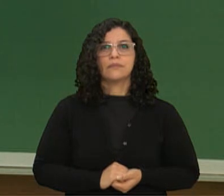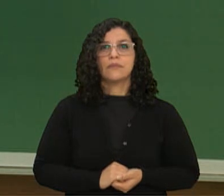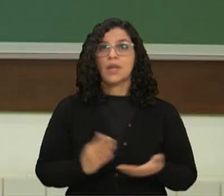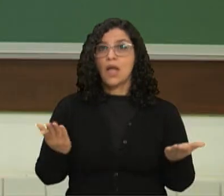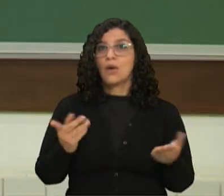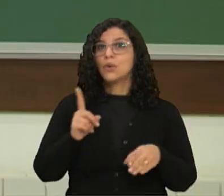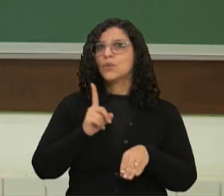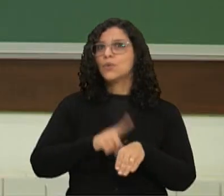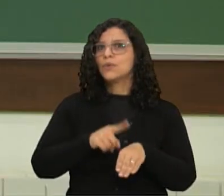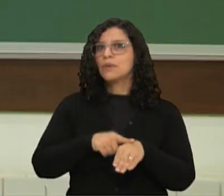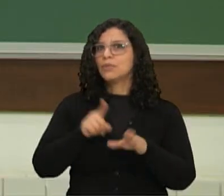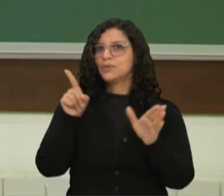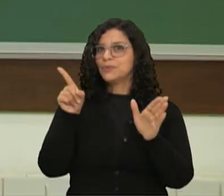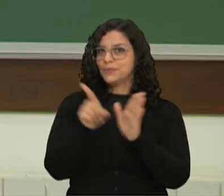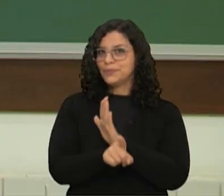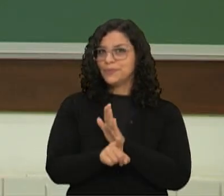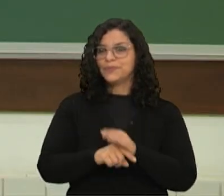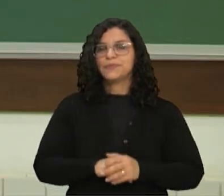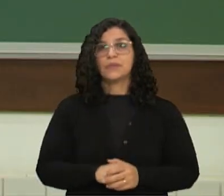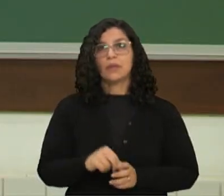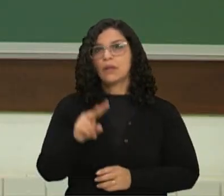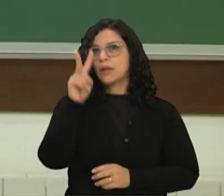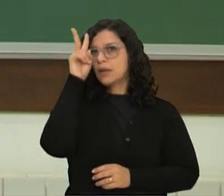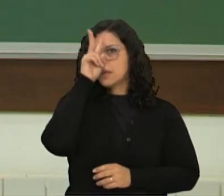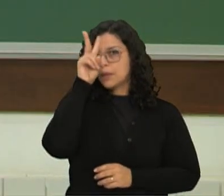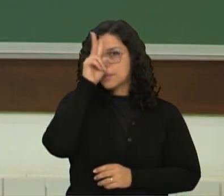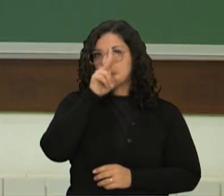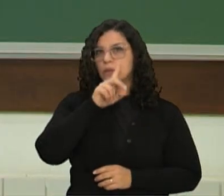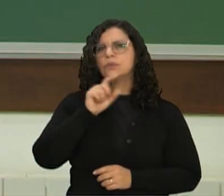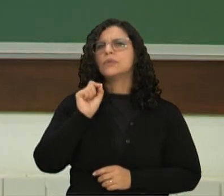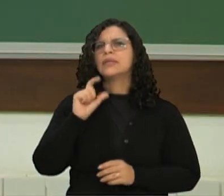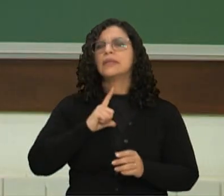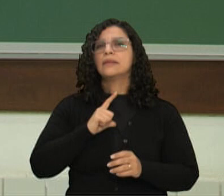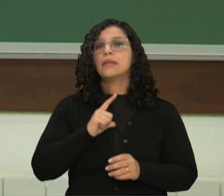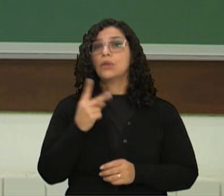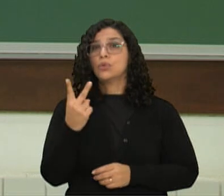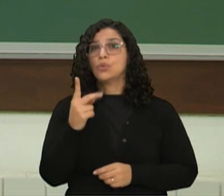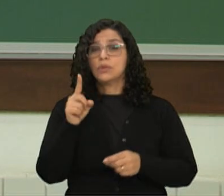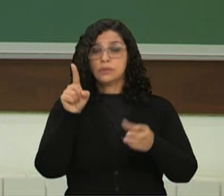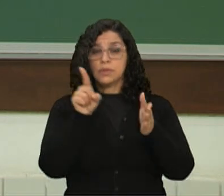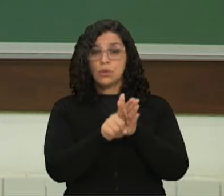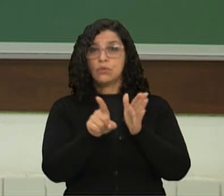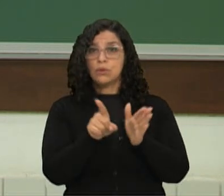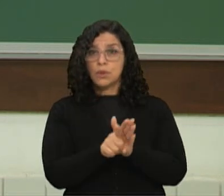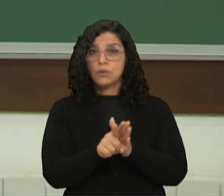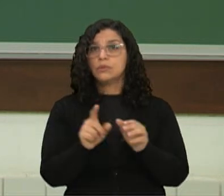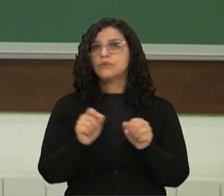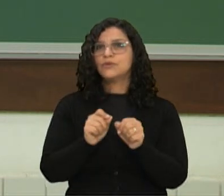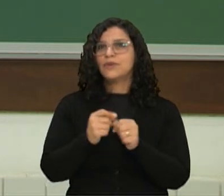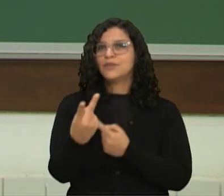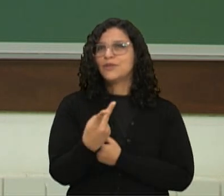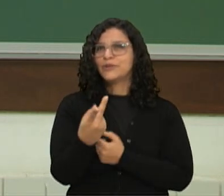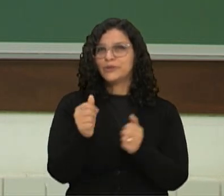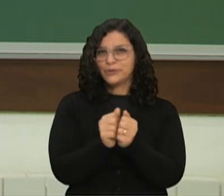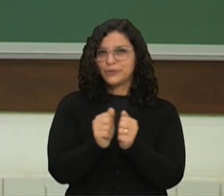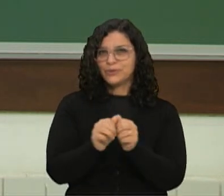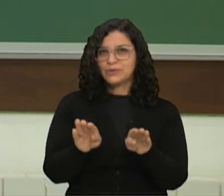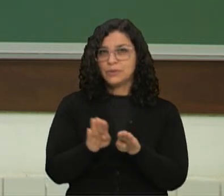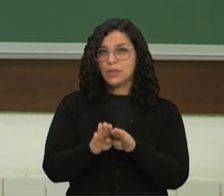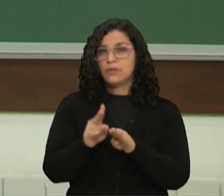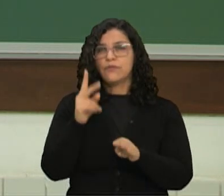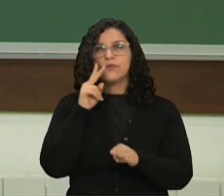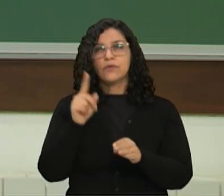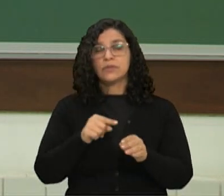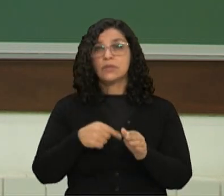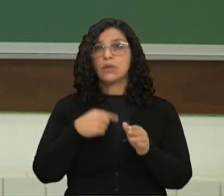Nós temos agora, então, o nosso quiz. Lembrando vocês que o quiz são 2 questões que nós resolvemos juntos, tá? Então, vou pedir para que